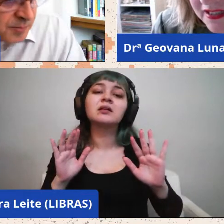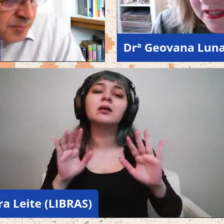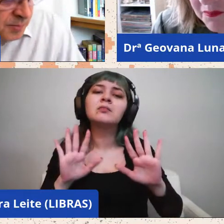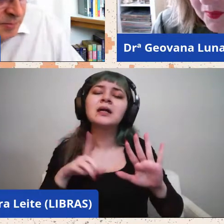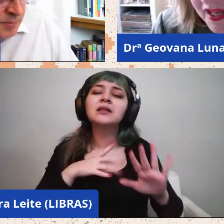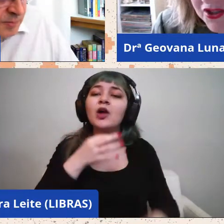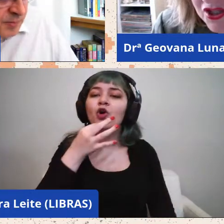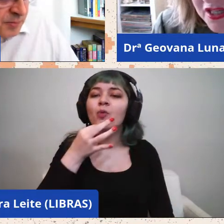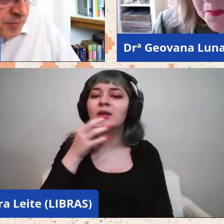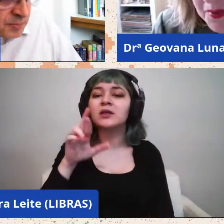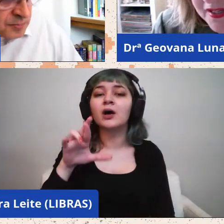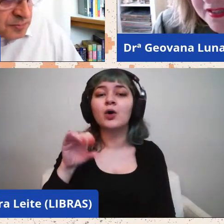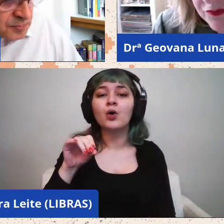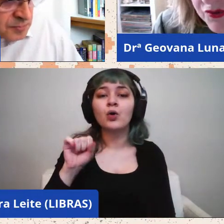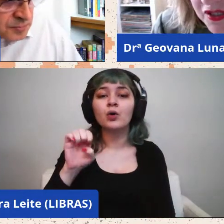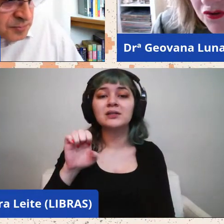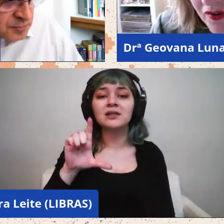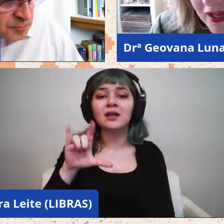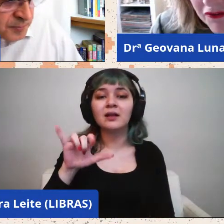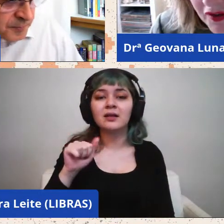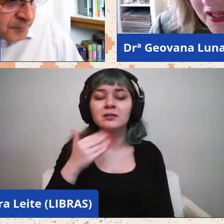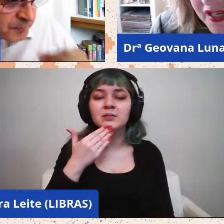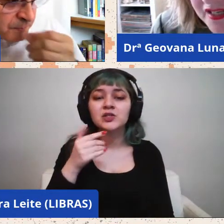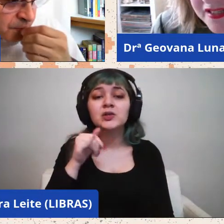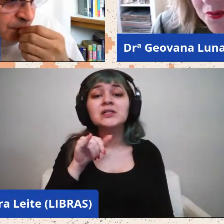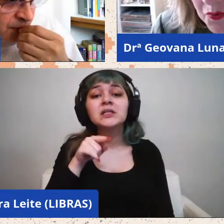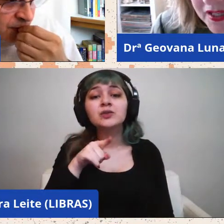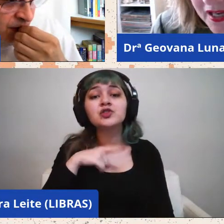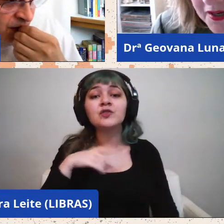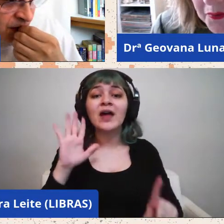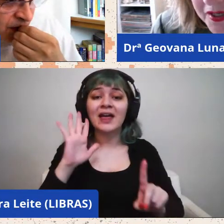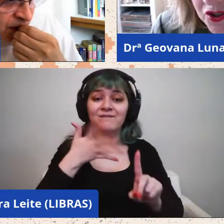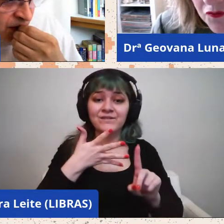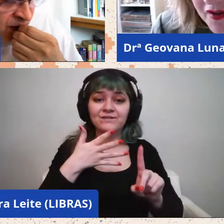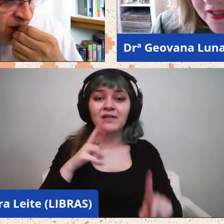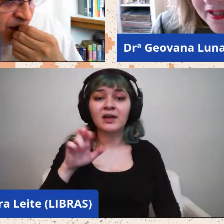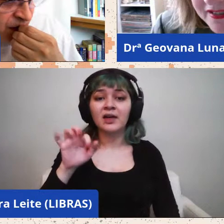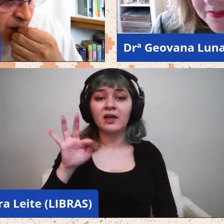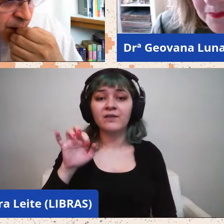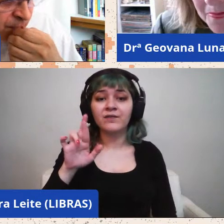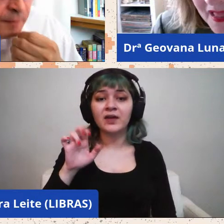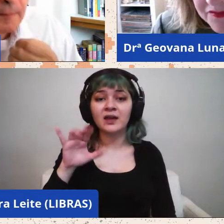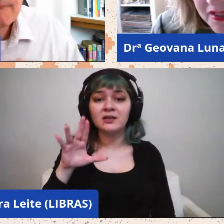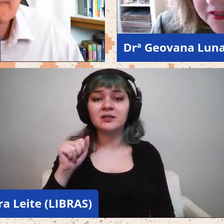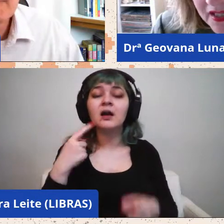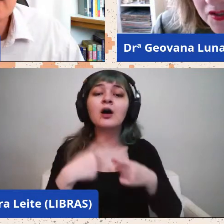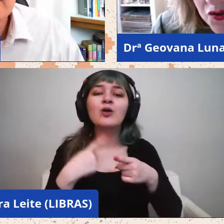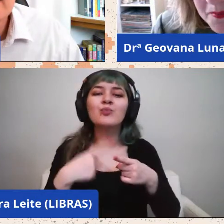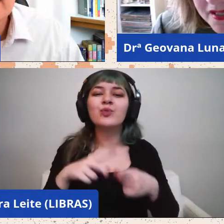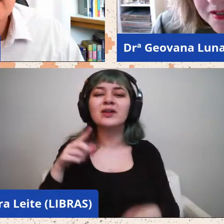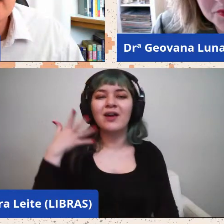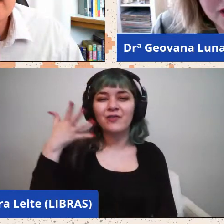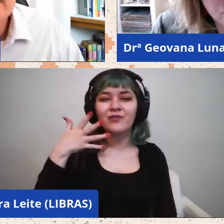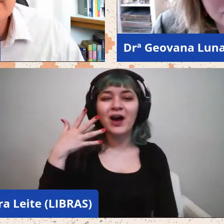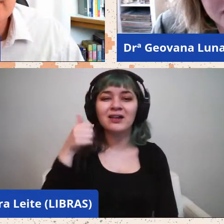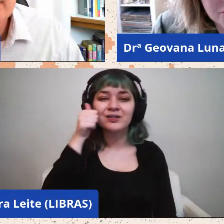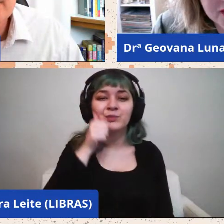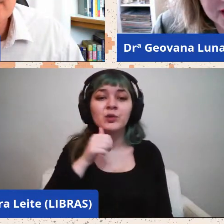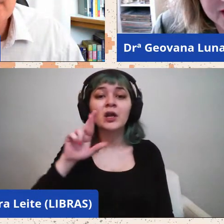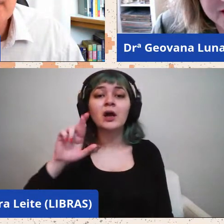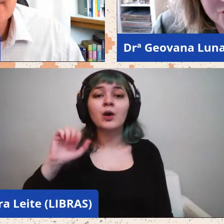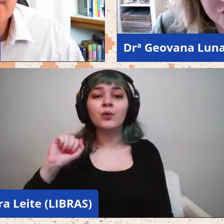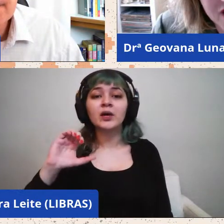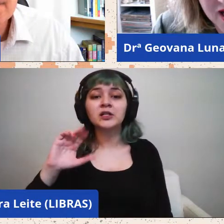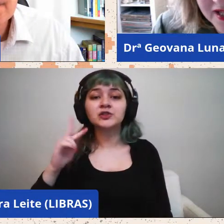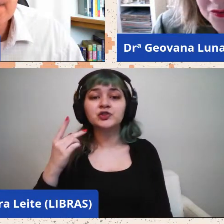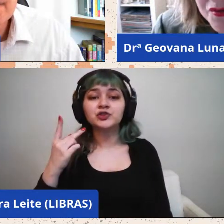aqui, que pede para, se você tiver referências, porque a Rachel fala dela sobre a questão da inclusão